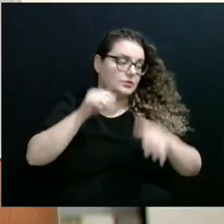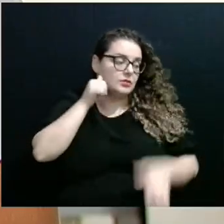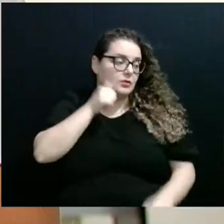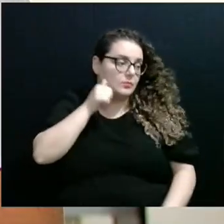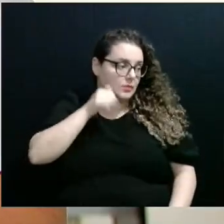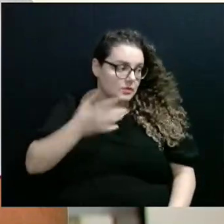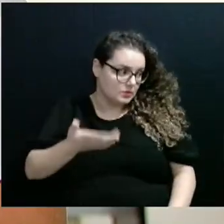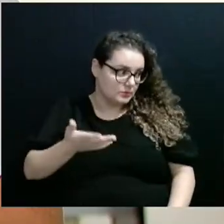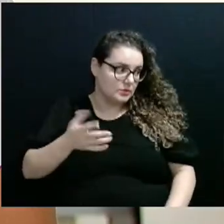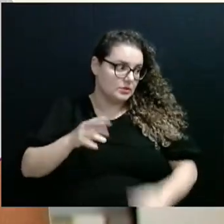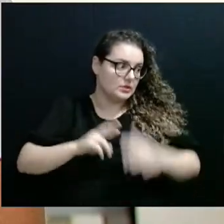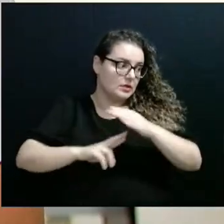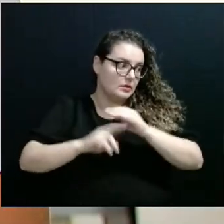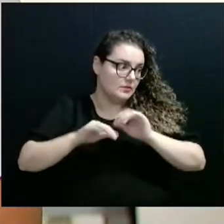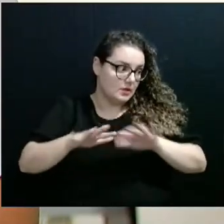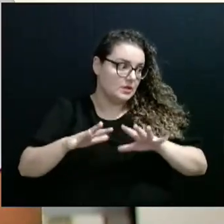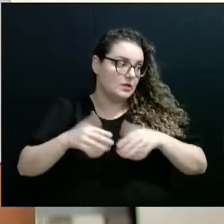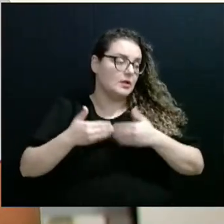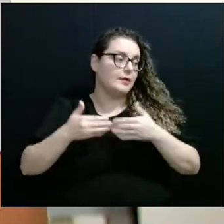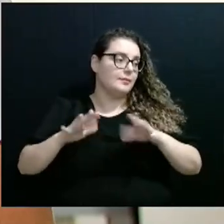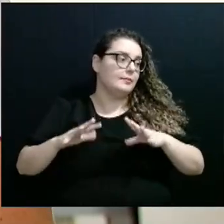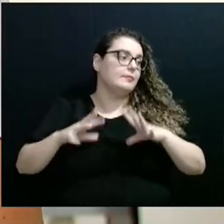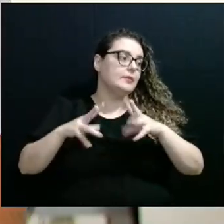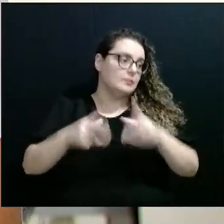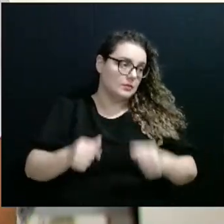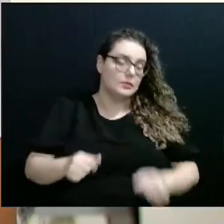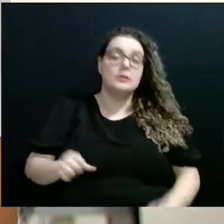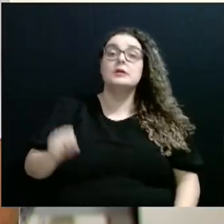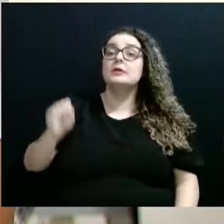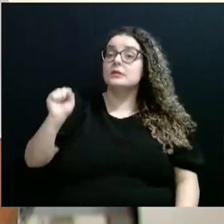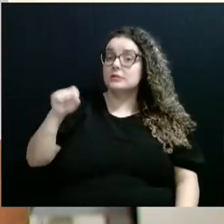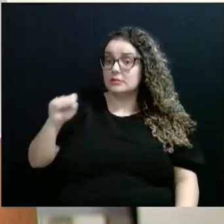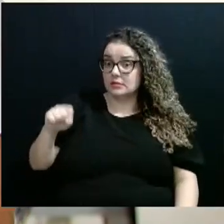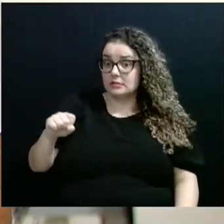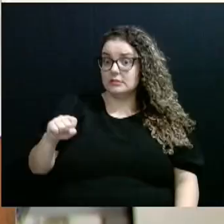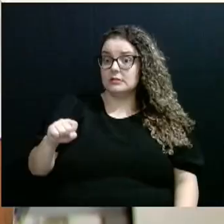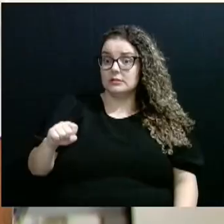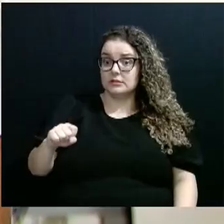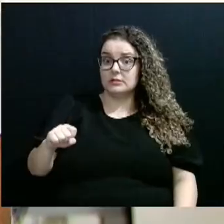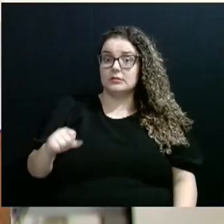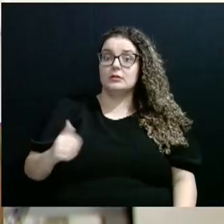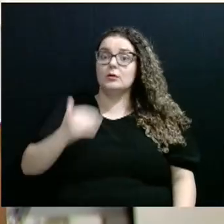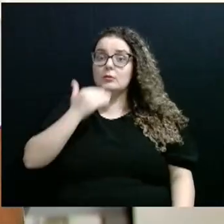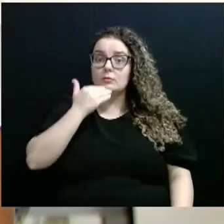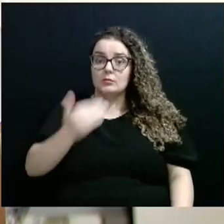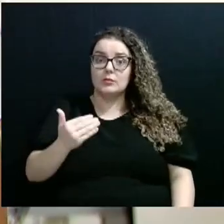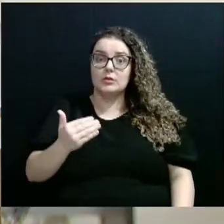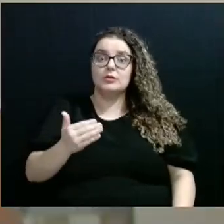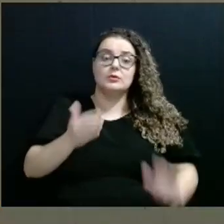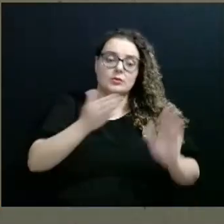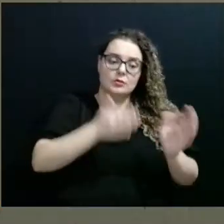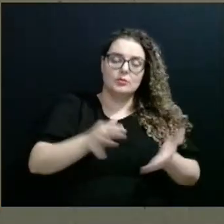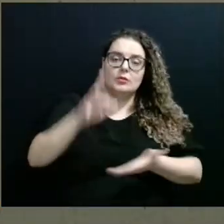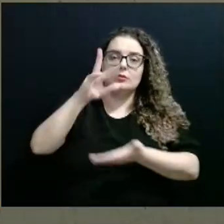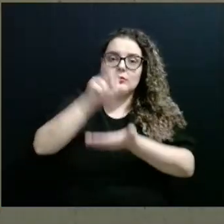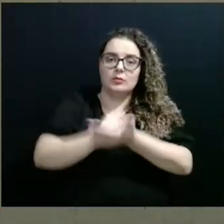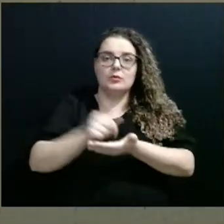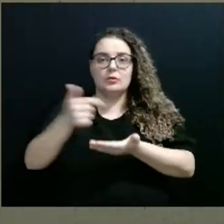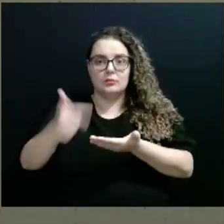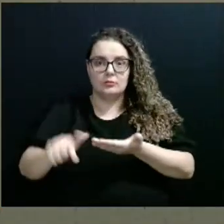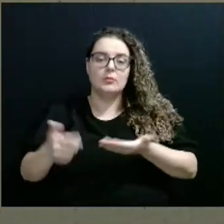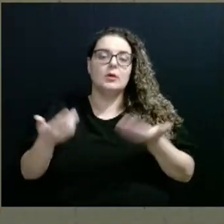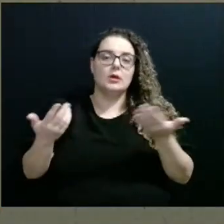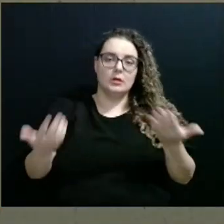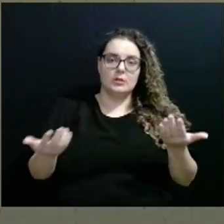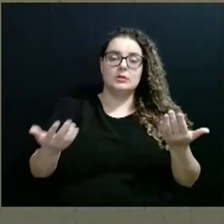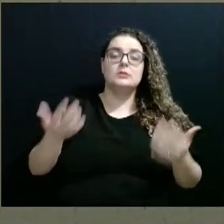feira, ela é aberta ao público em geral. Exatamente. A demanda surgiu durante o recadastramento, mas a gente entendeu que